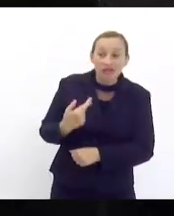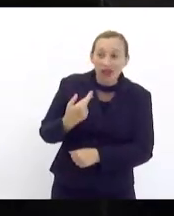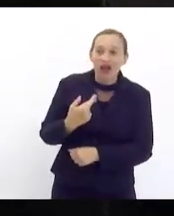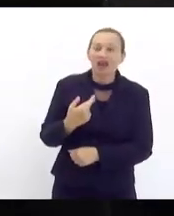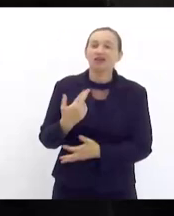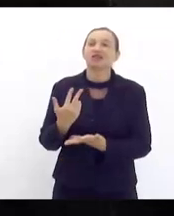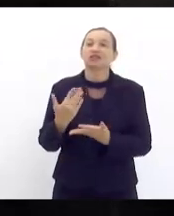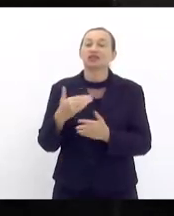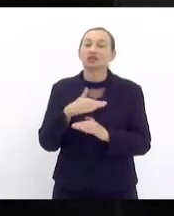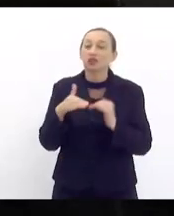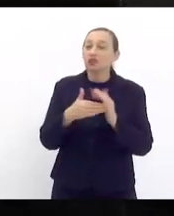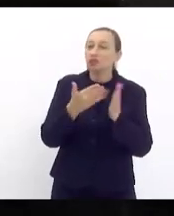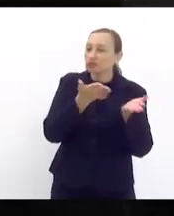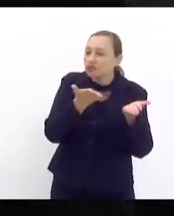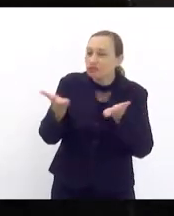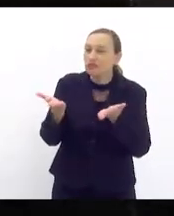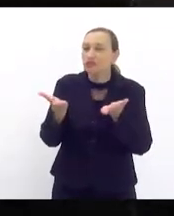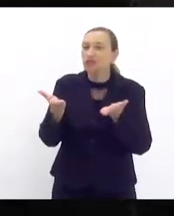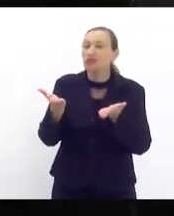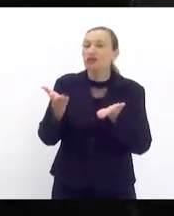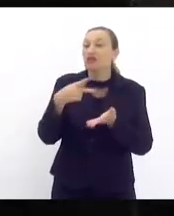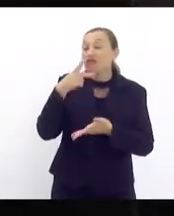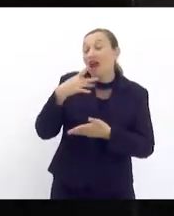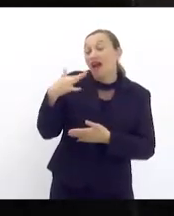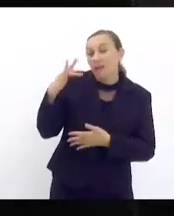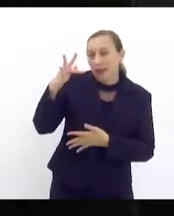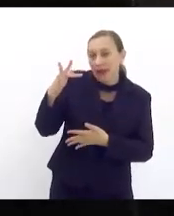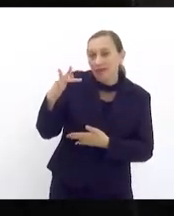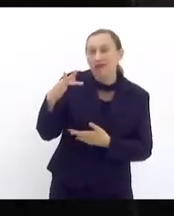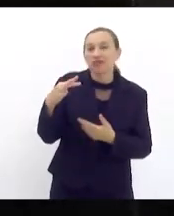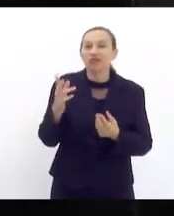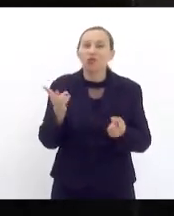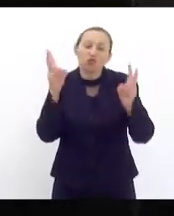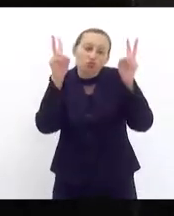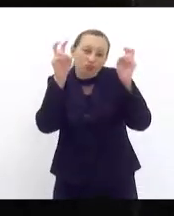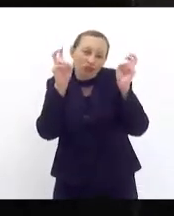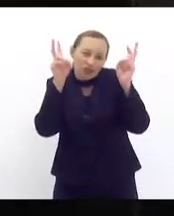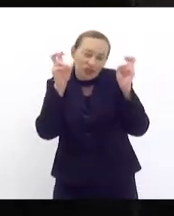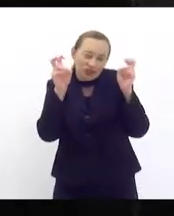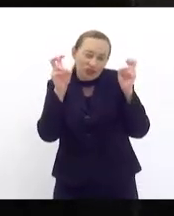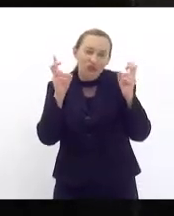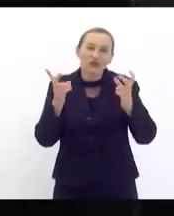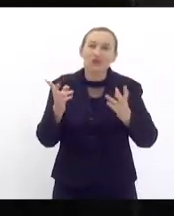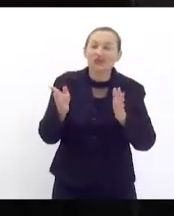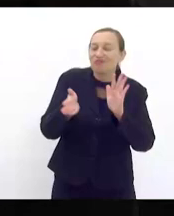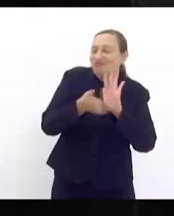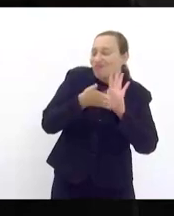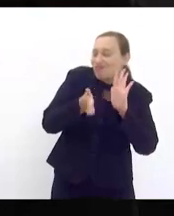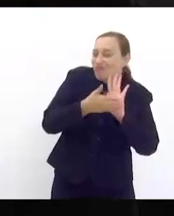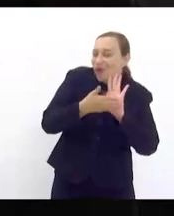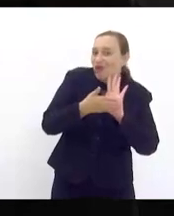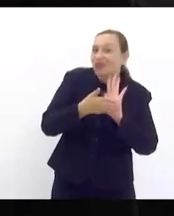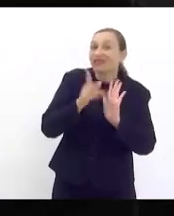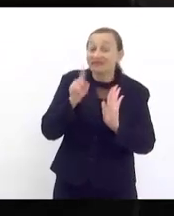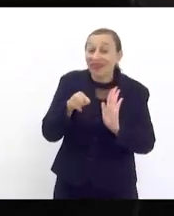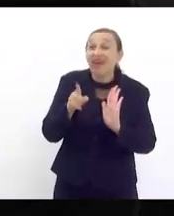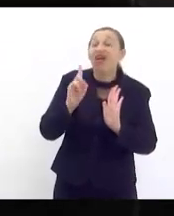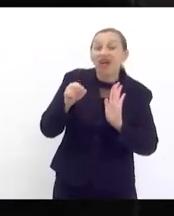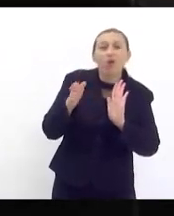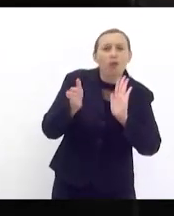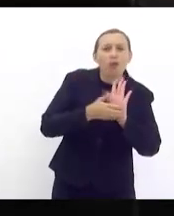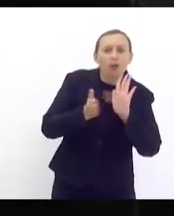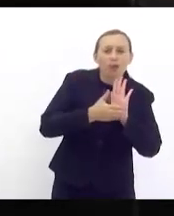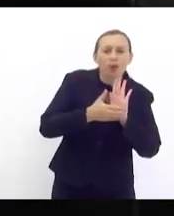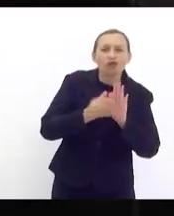senhoras e senhores eu escrevi para falar muito brevemente sobre esse essa proposta né é uma